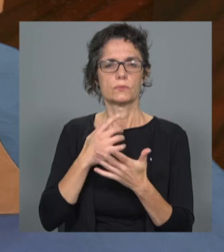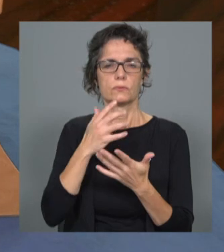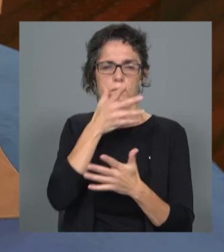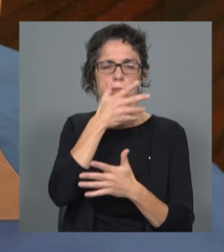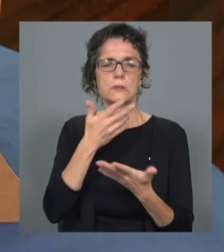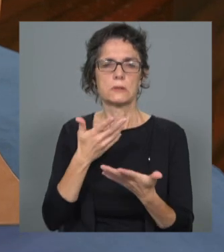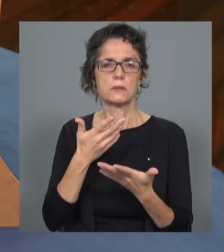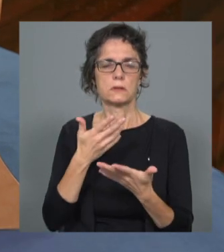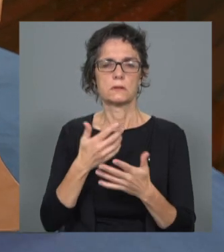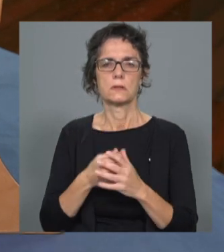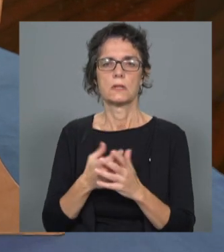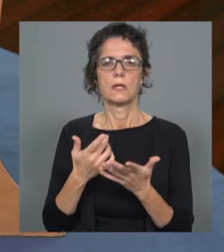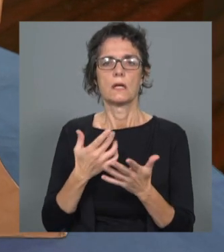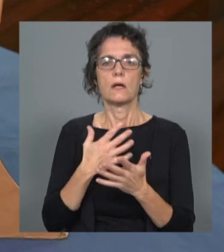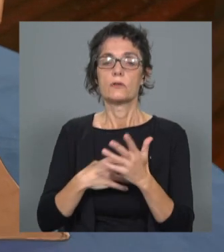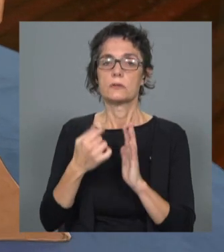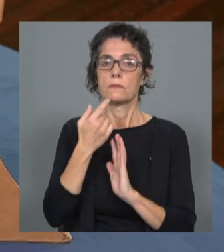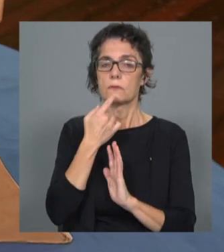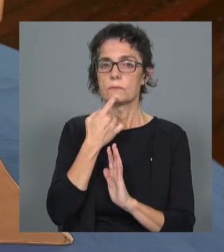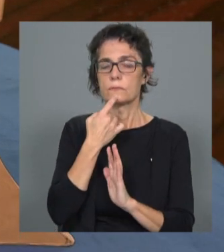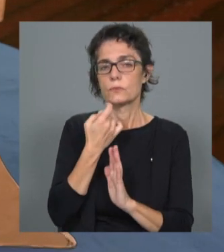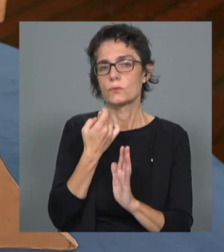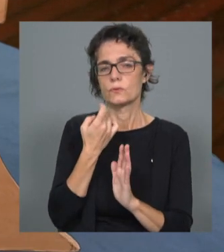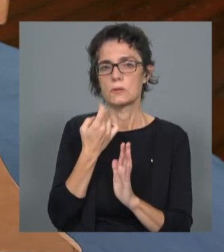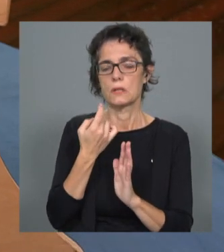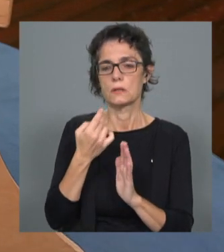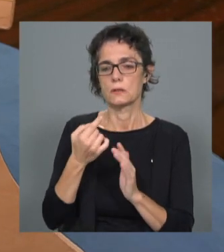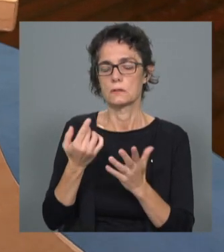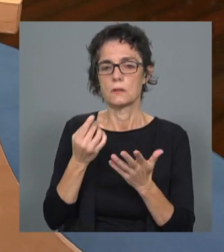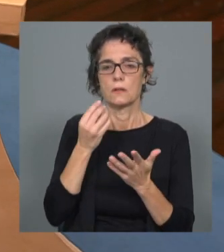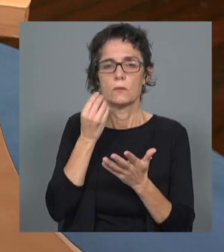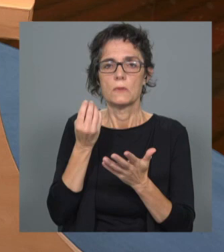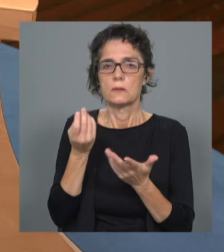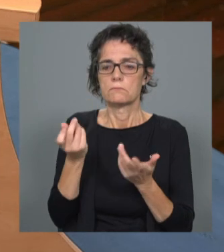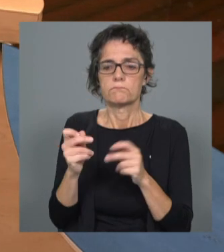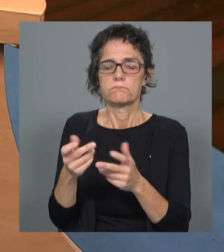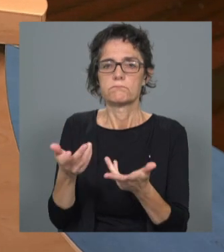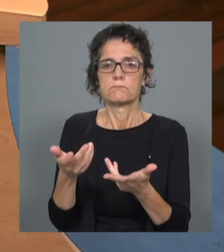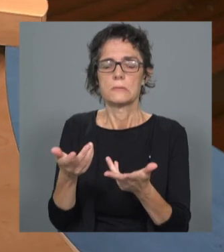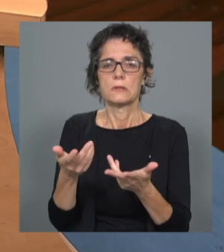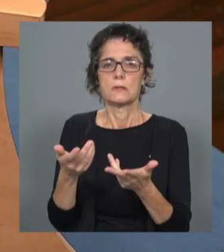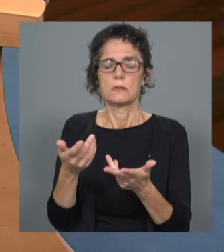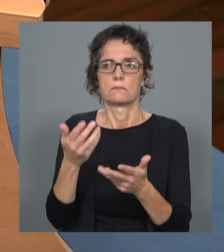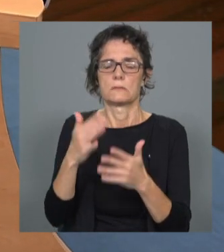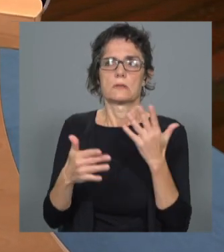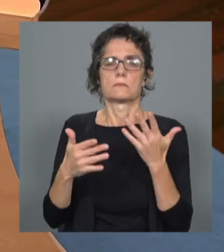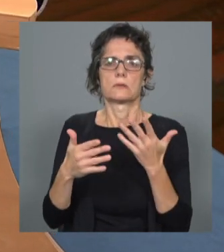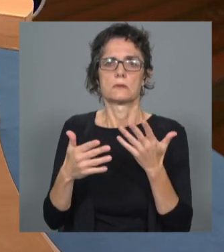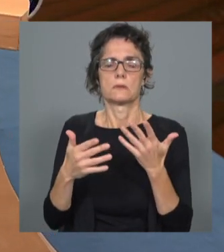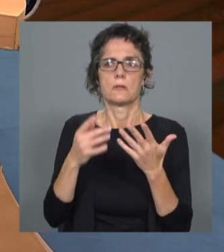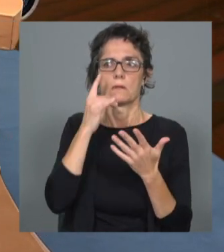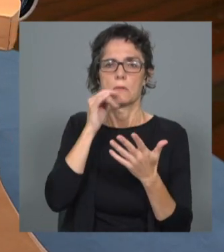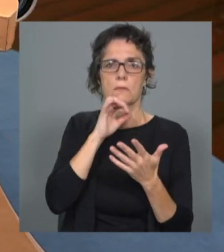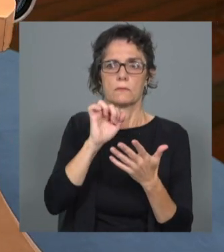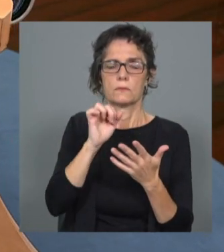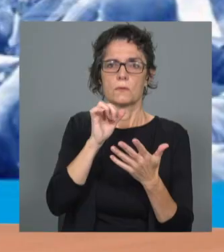por aí, por partilhar como é que as coisas aconteceram em poucos dias, como se viu viu partir a mãe e o